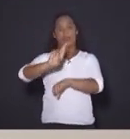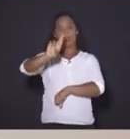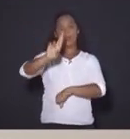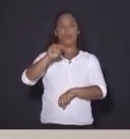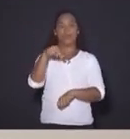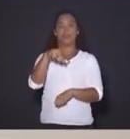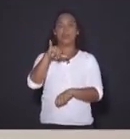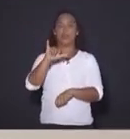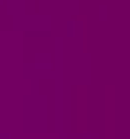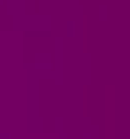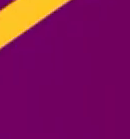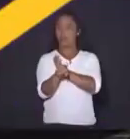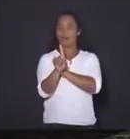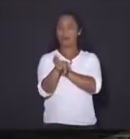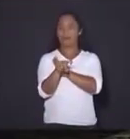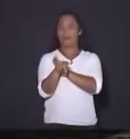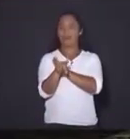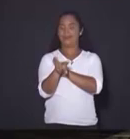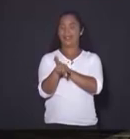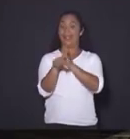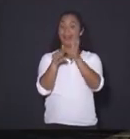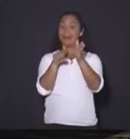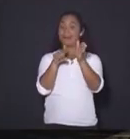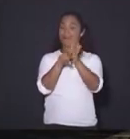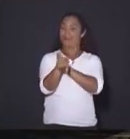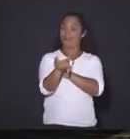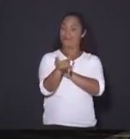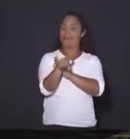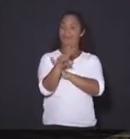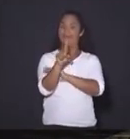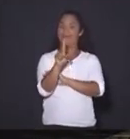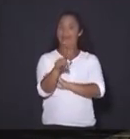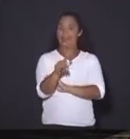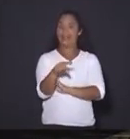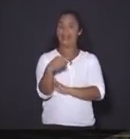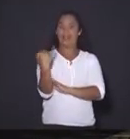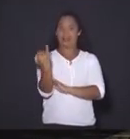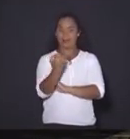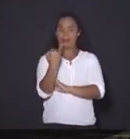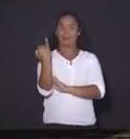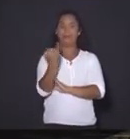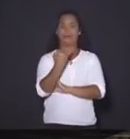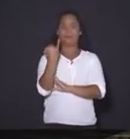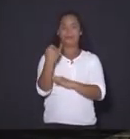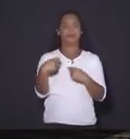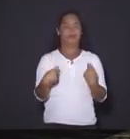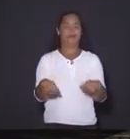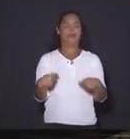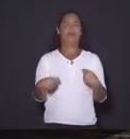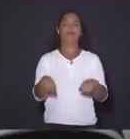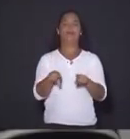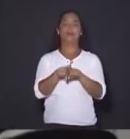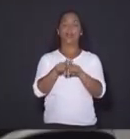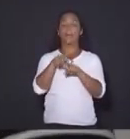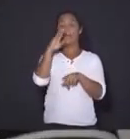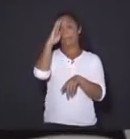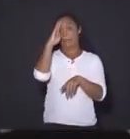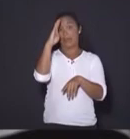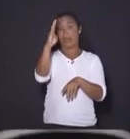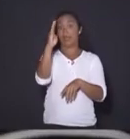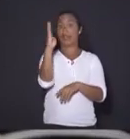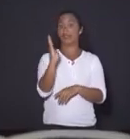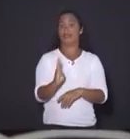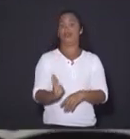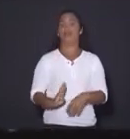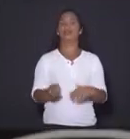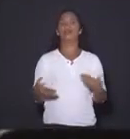nilma lino gomes uma pergunta extremamente necessário importante principalmente no brasil de hoje